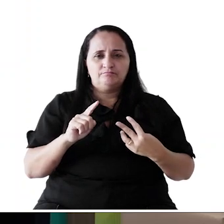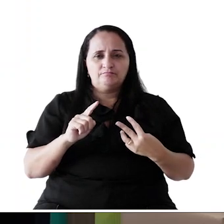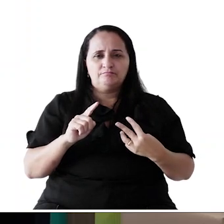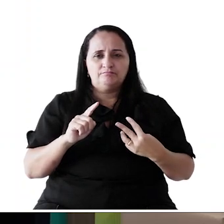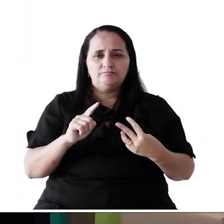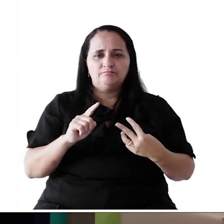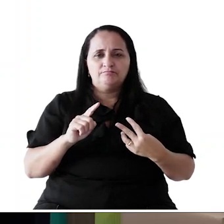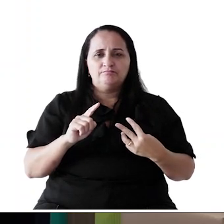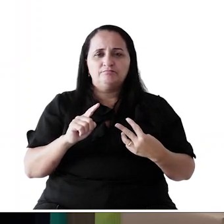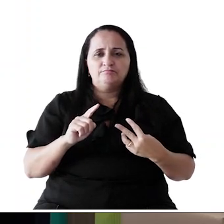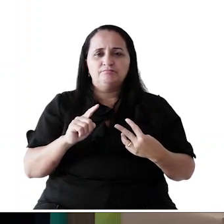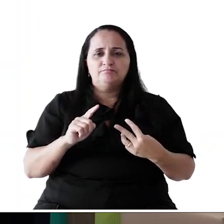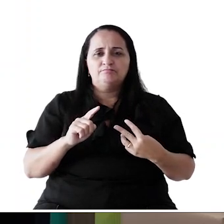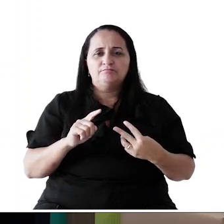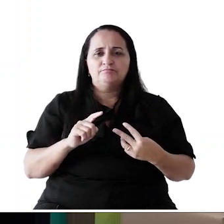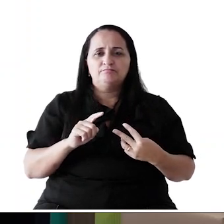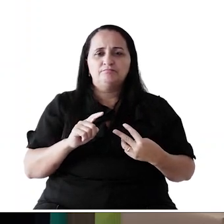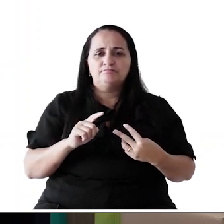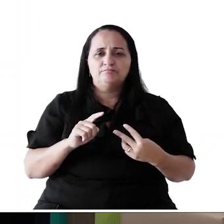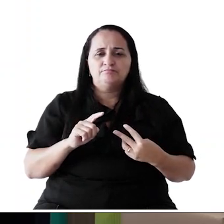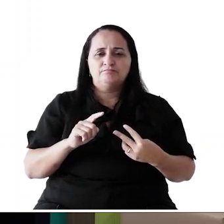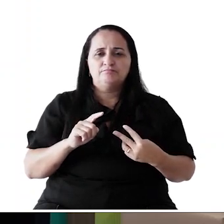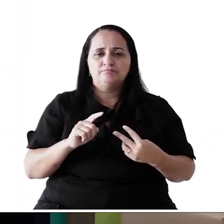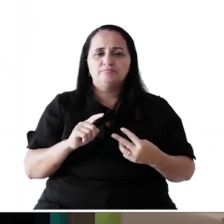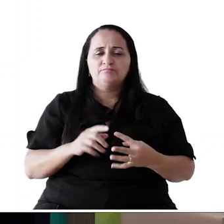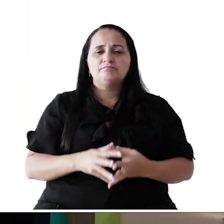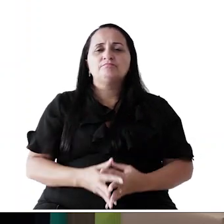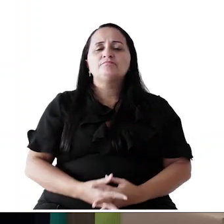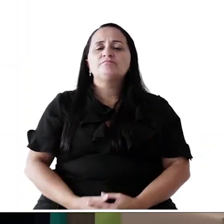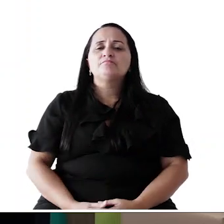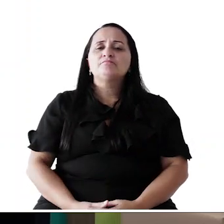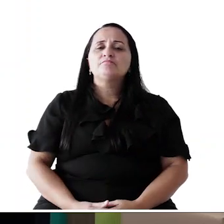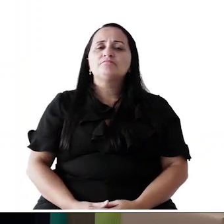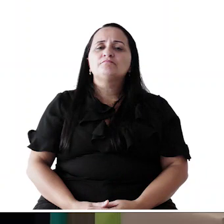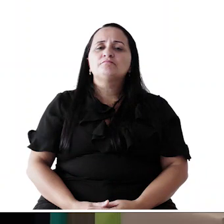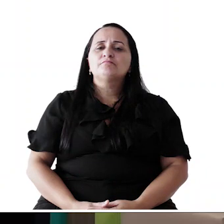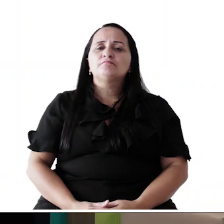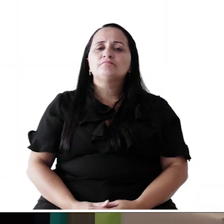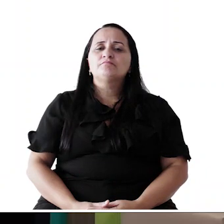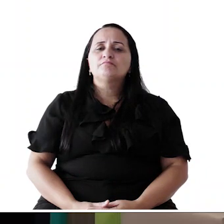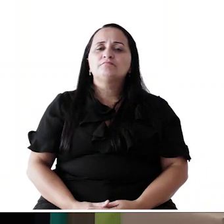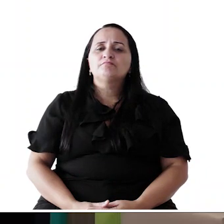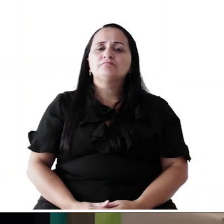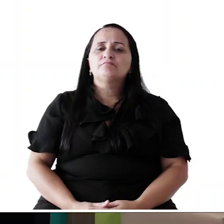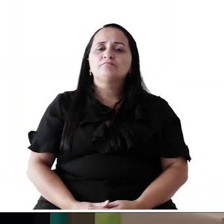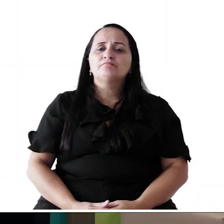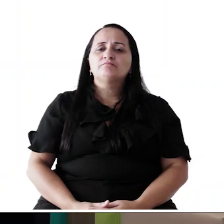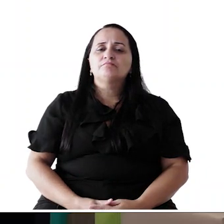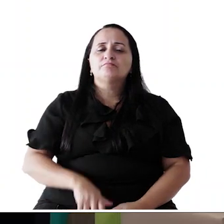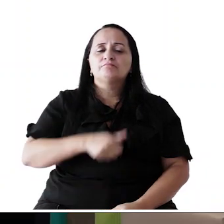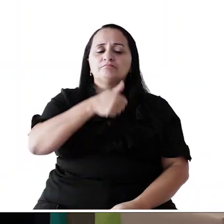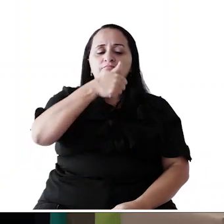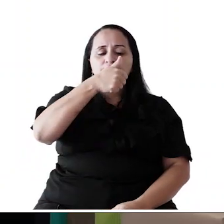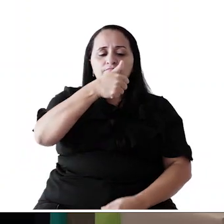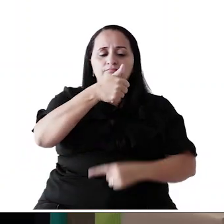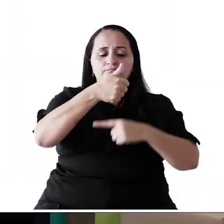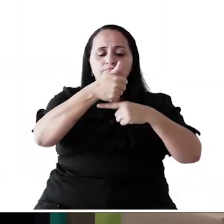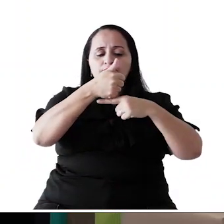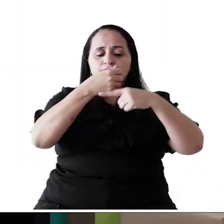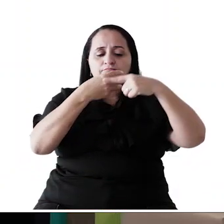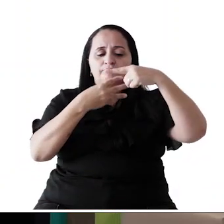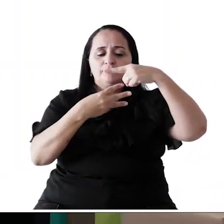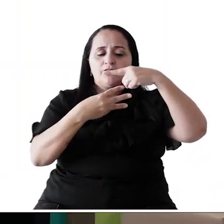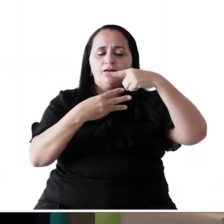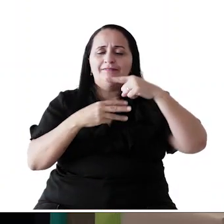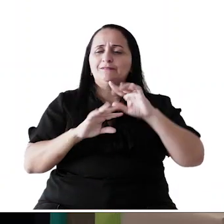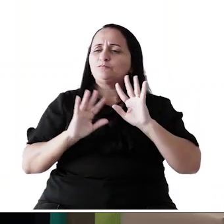1/3. 1/3, ok? Deixa eu corrigir aqui. 1/3. E como é